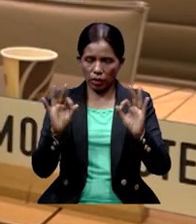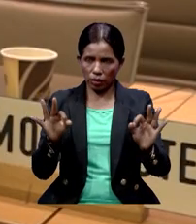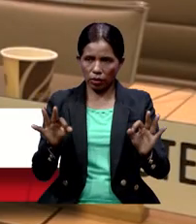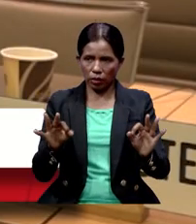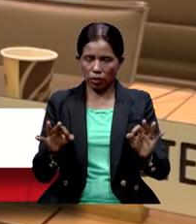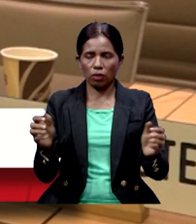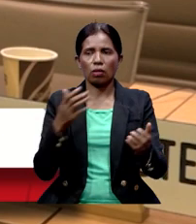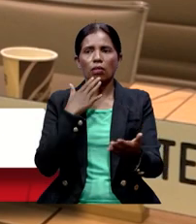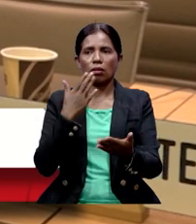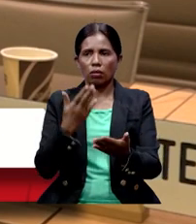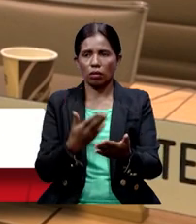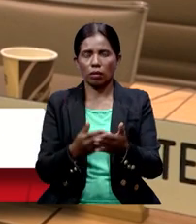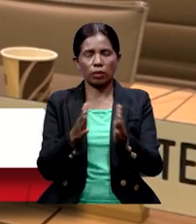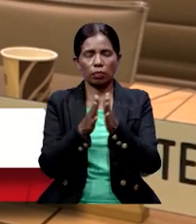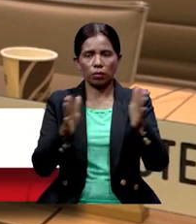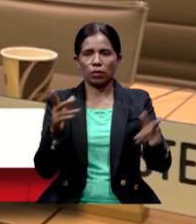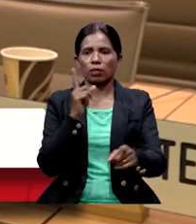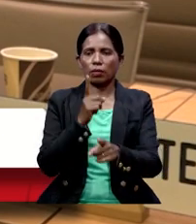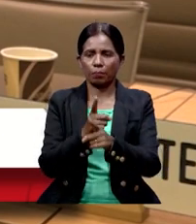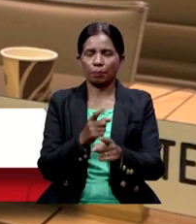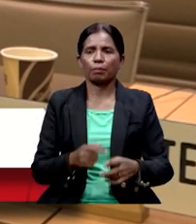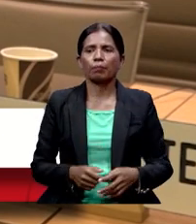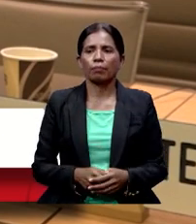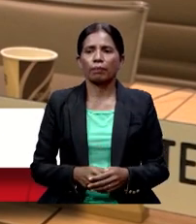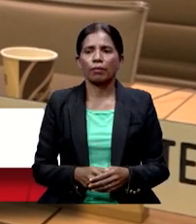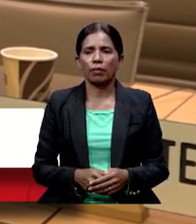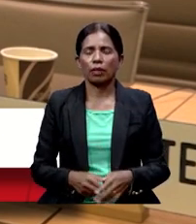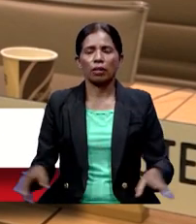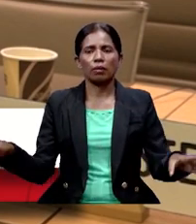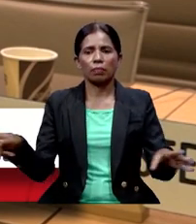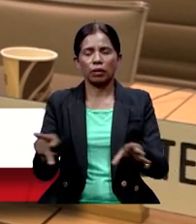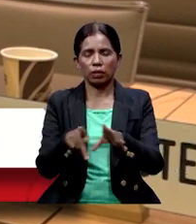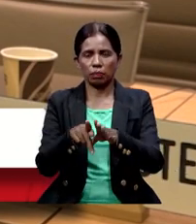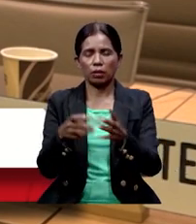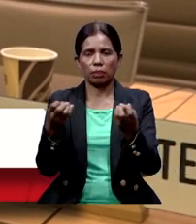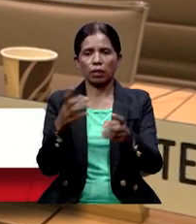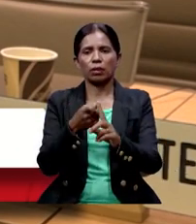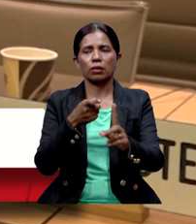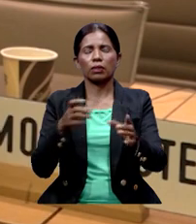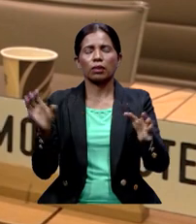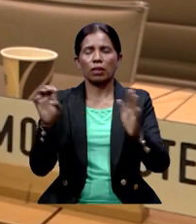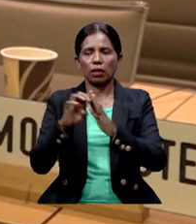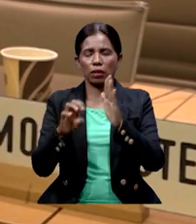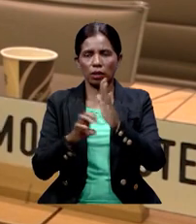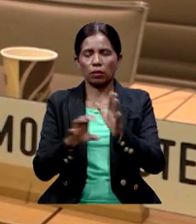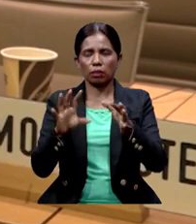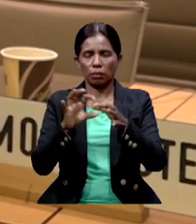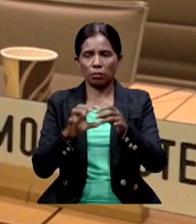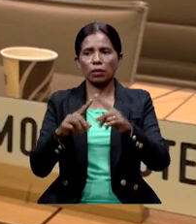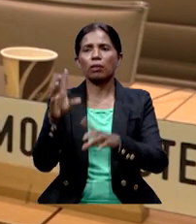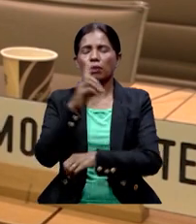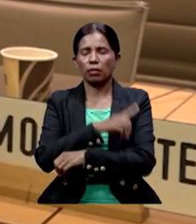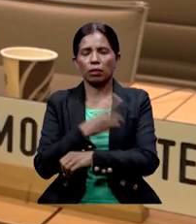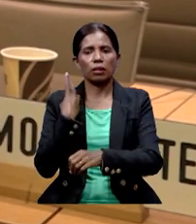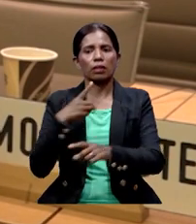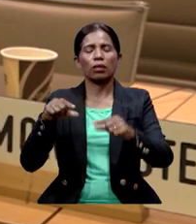o sucesso a Bote Tebes e a participação Macás, os Estados-membros hoje, e tinha